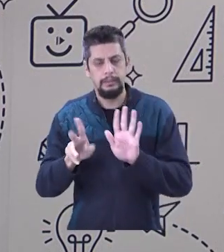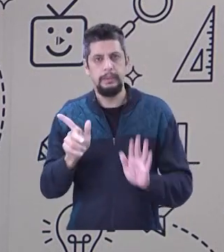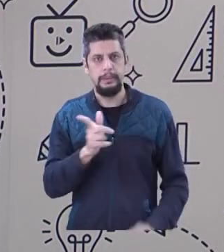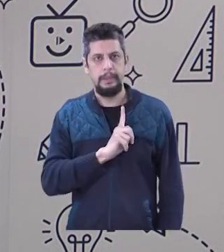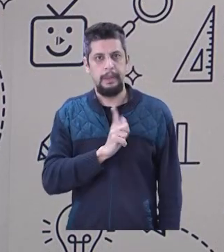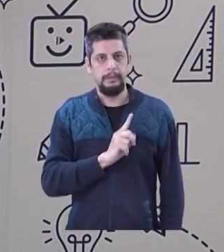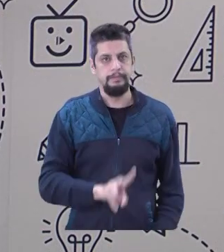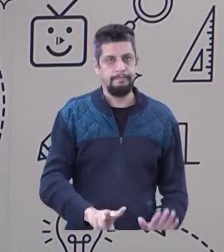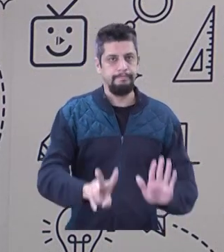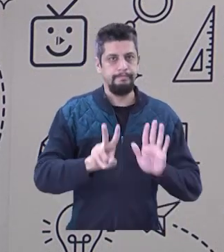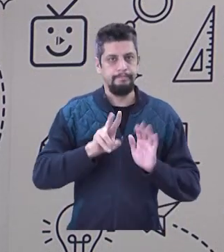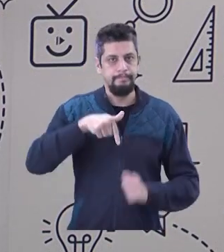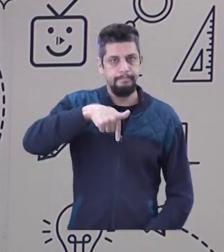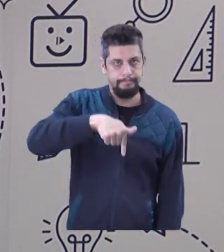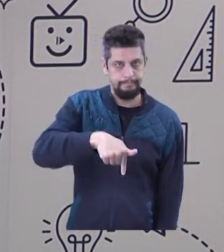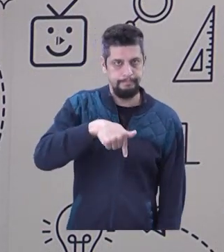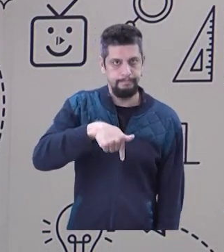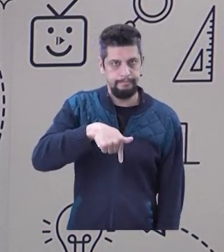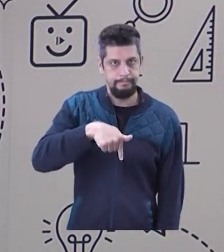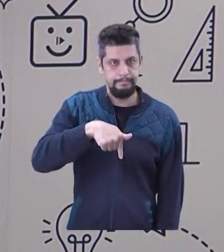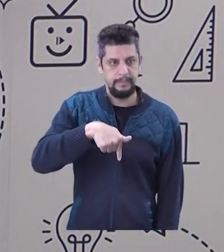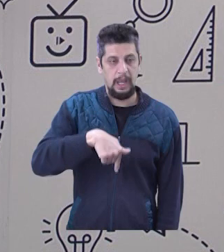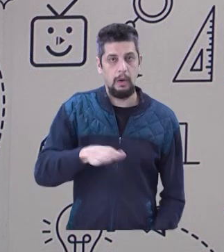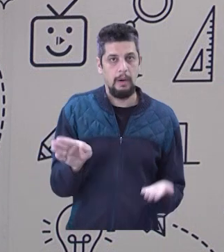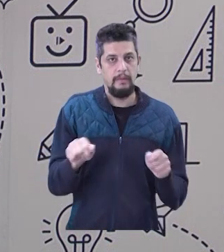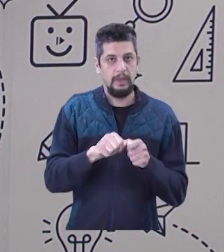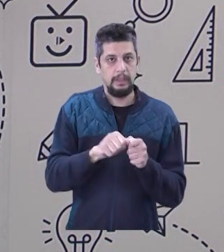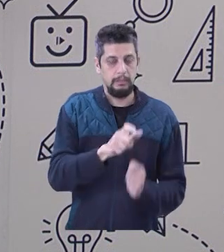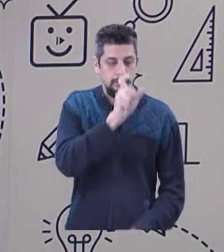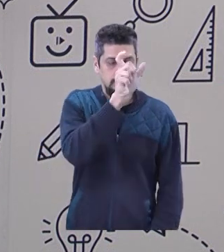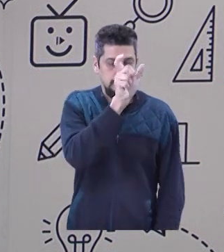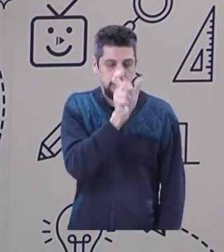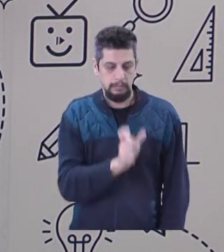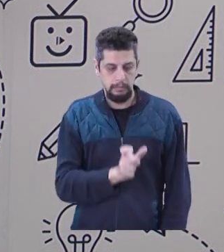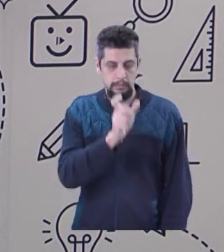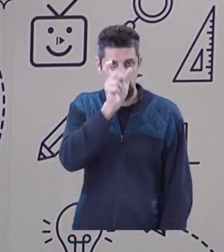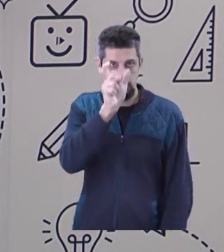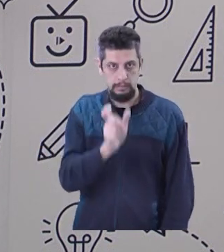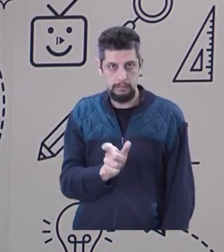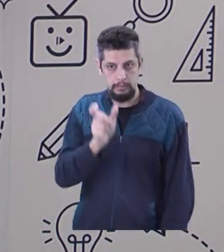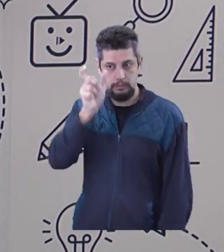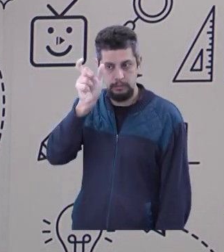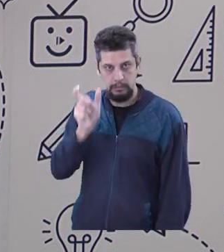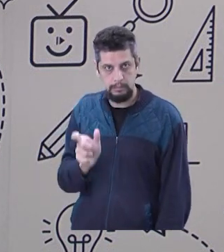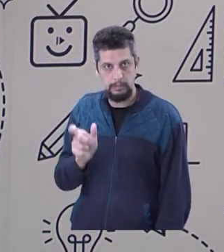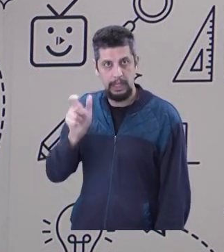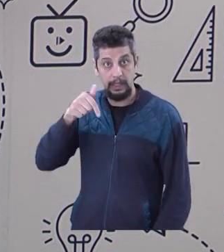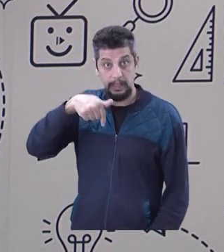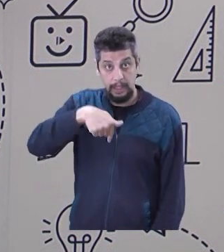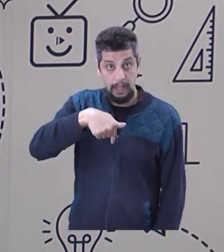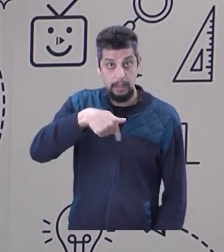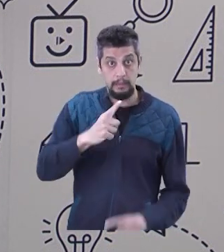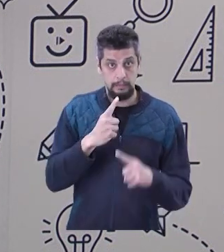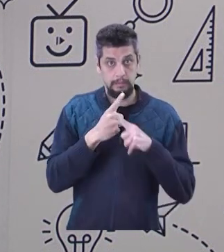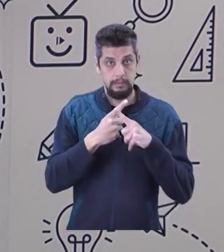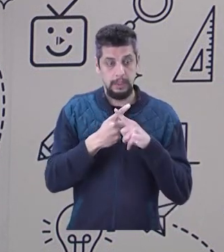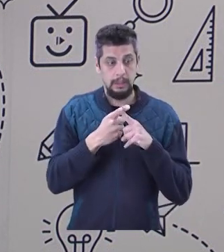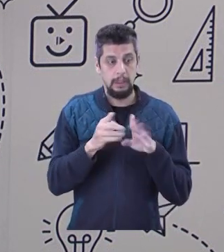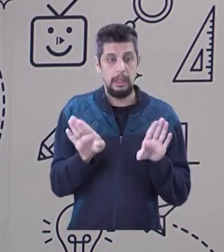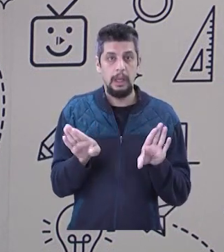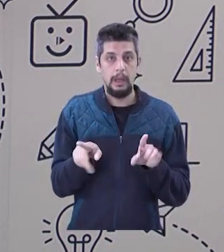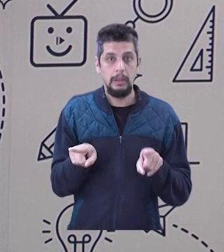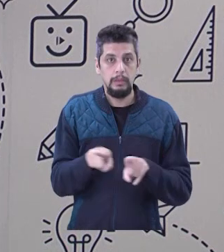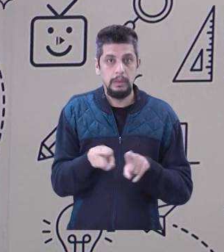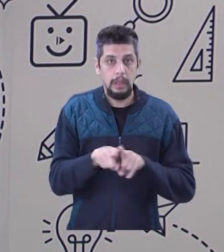Sete. Sete. Então agora eu vou fazer sete colunas. Colunas. Uhum. Também do tamanho da régua ali,